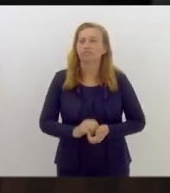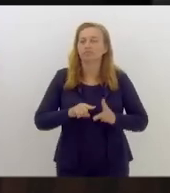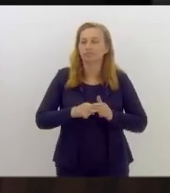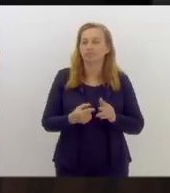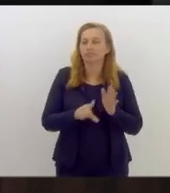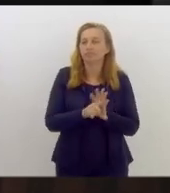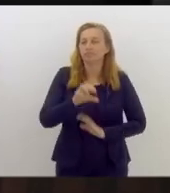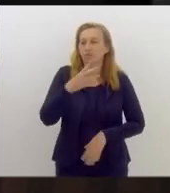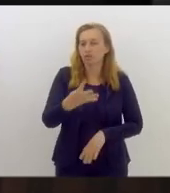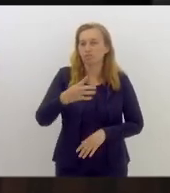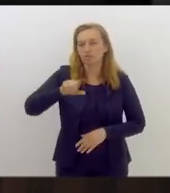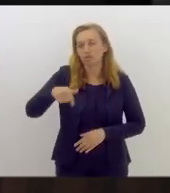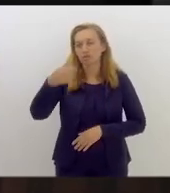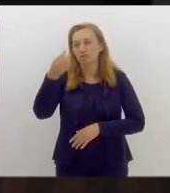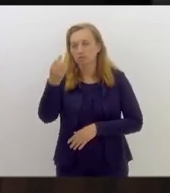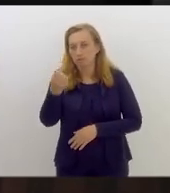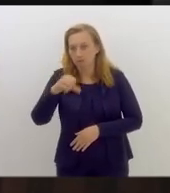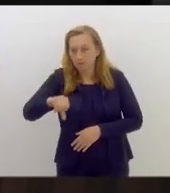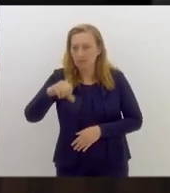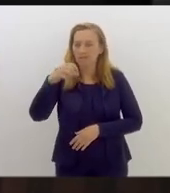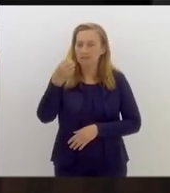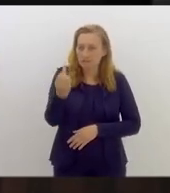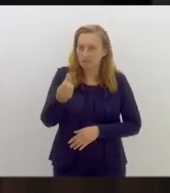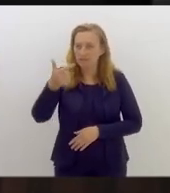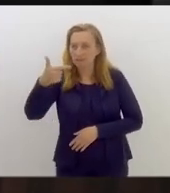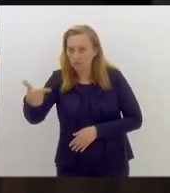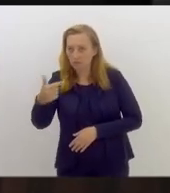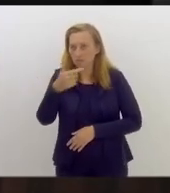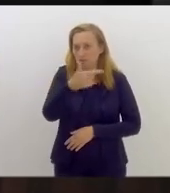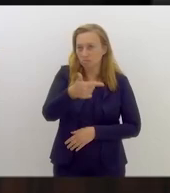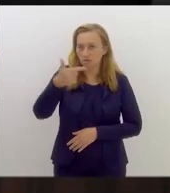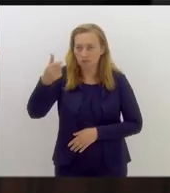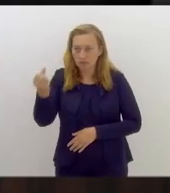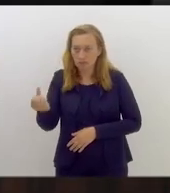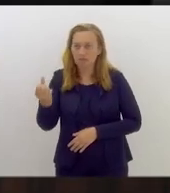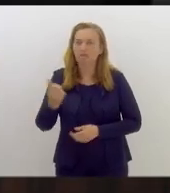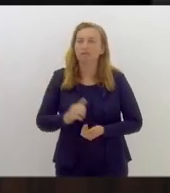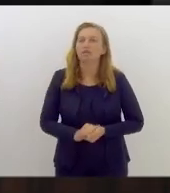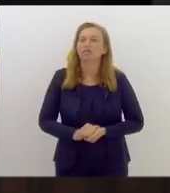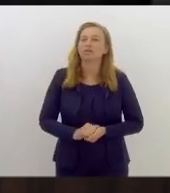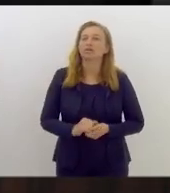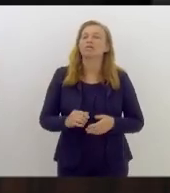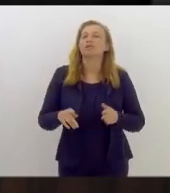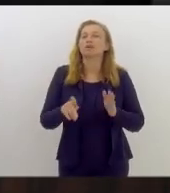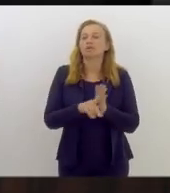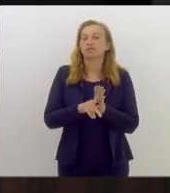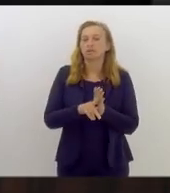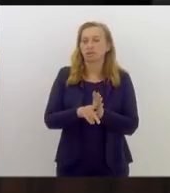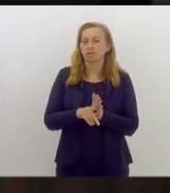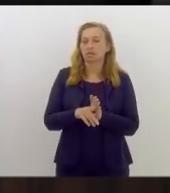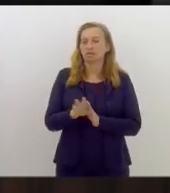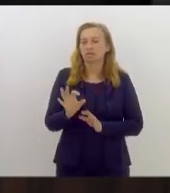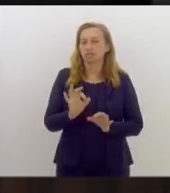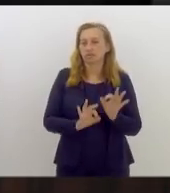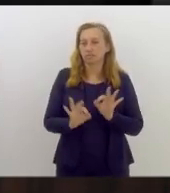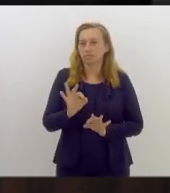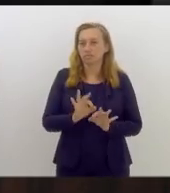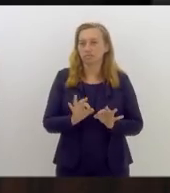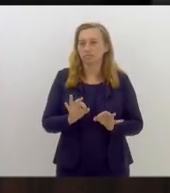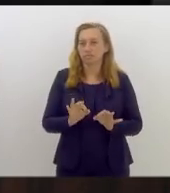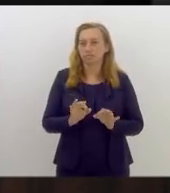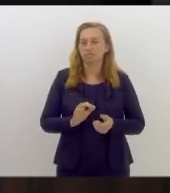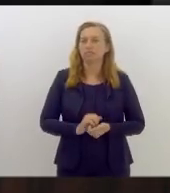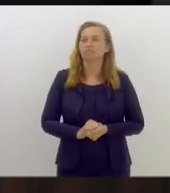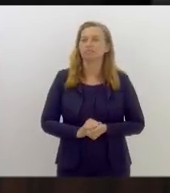lei 4.962 de 20 de dezembro de 2006 para fomentar projetos habitacionais na modalidade autogestionária, na forma que